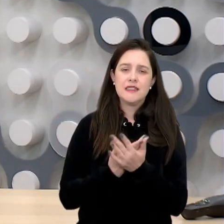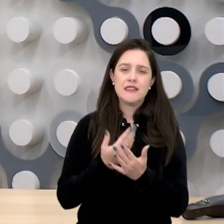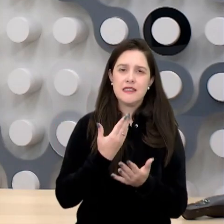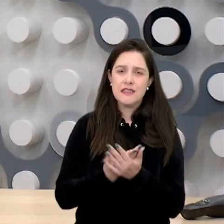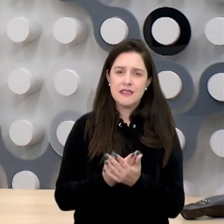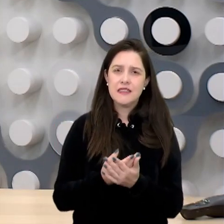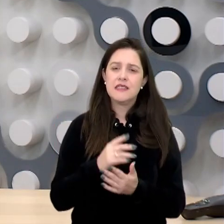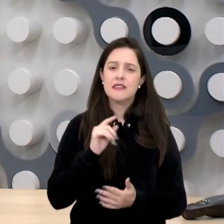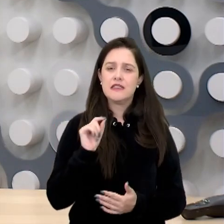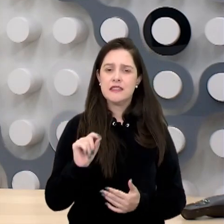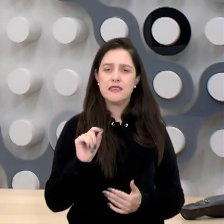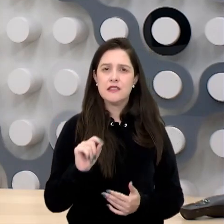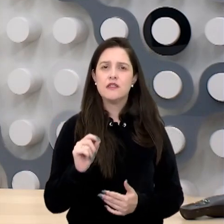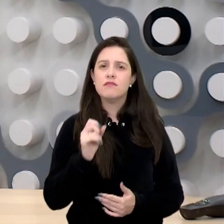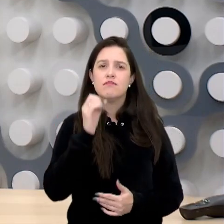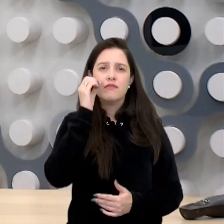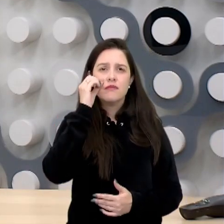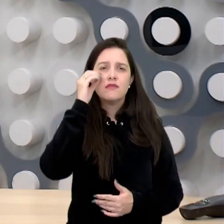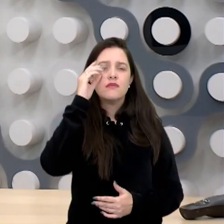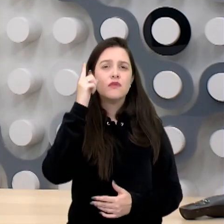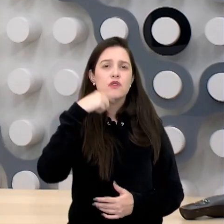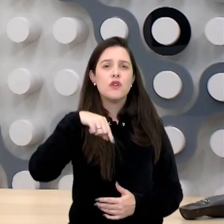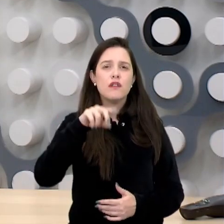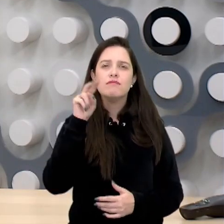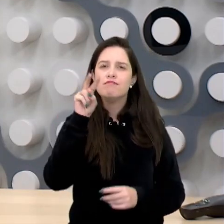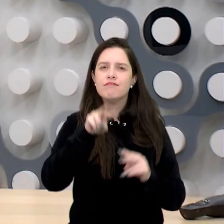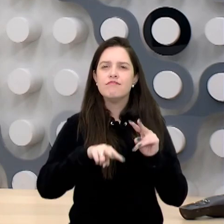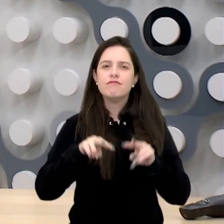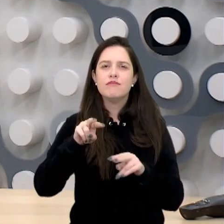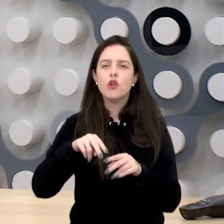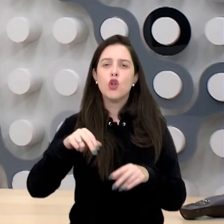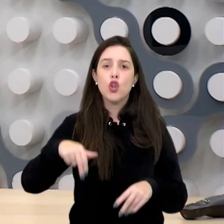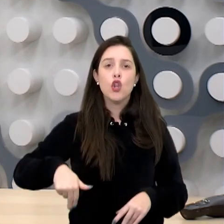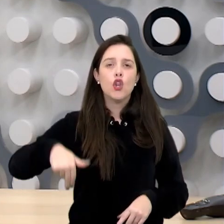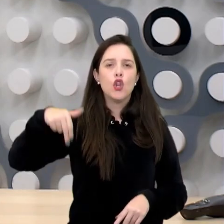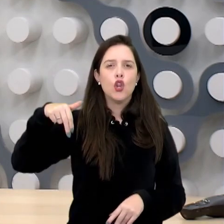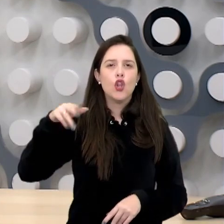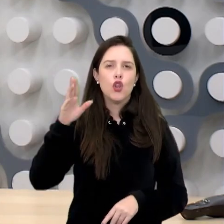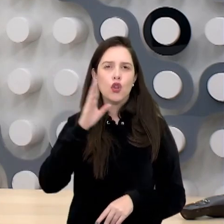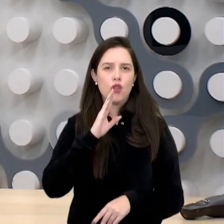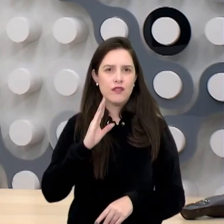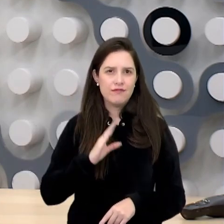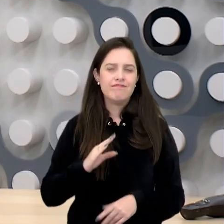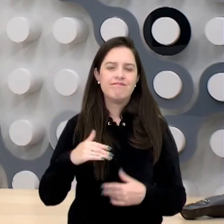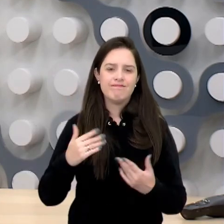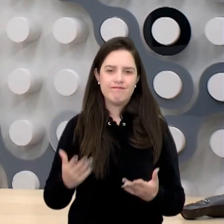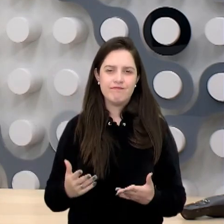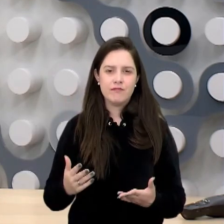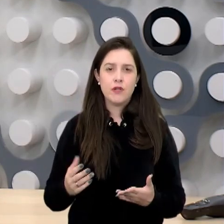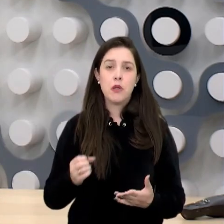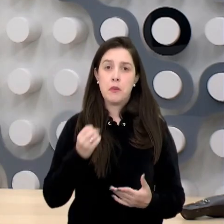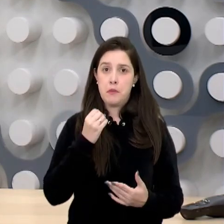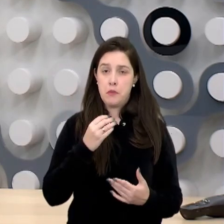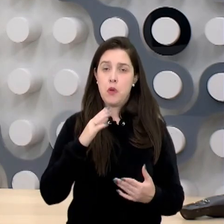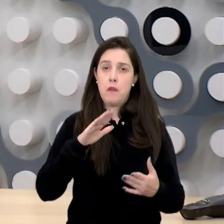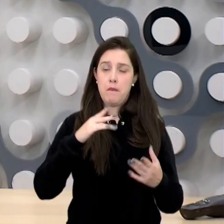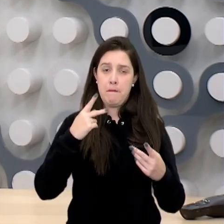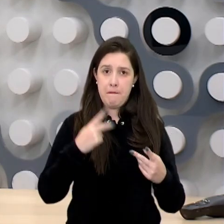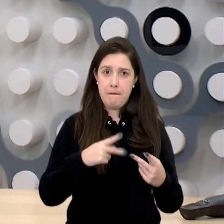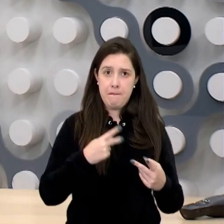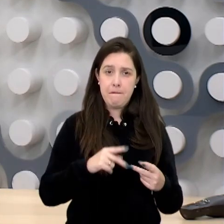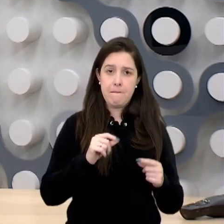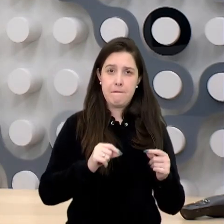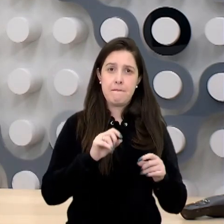cristalinos, né? Os mais conhecidos aí, o escudo das Guianas, lá na região norte do Brasil. Então, boa parte da estrutura, uma parte